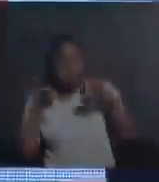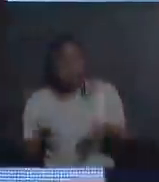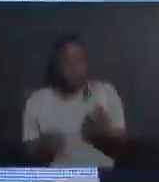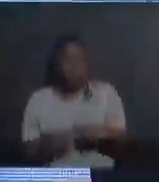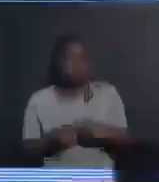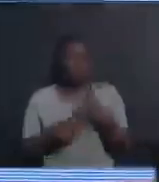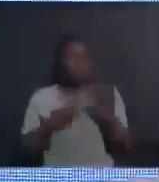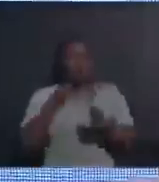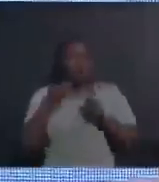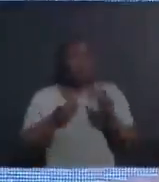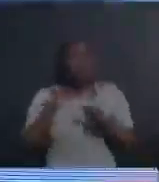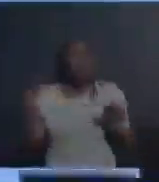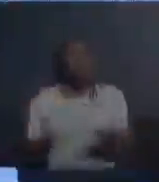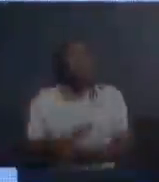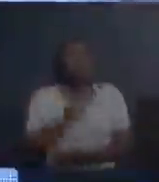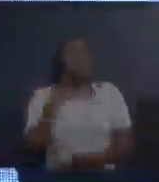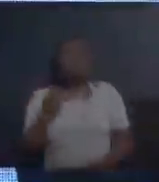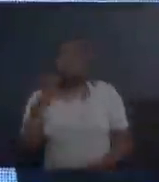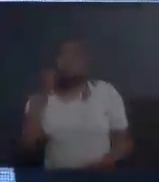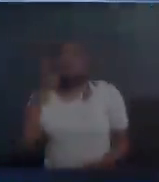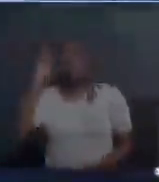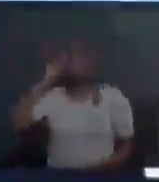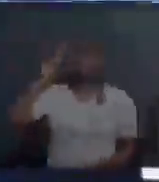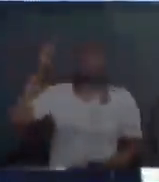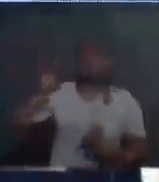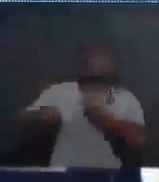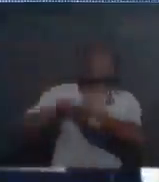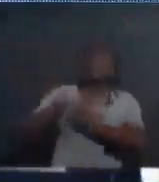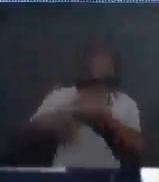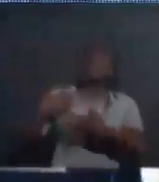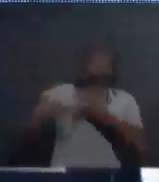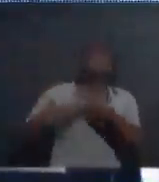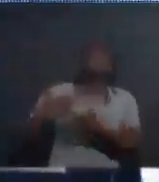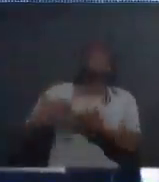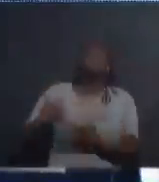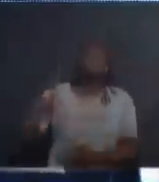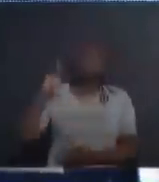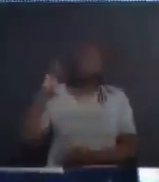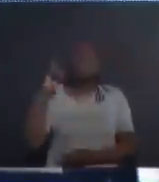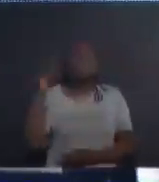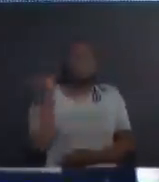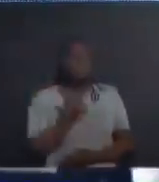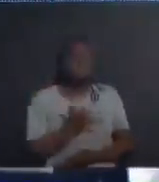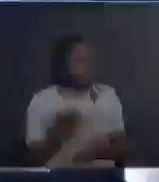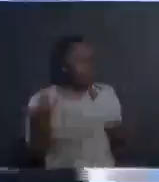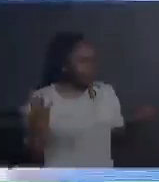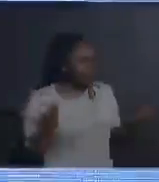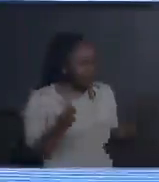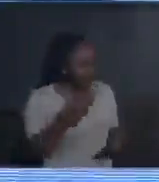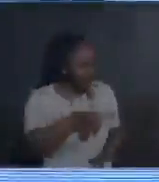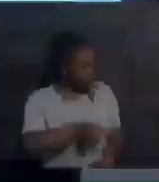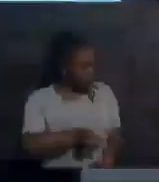também o avivamento vem e você fala assim: Senhor, aviva-nos. Deus fala assim: hã? Mas de novo?